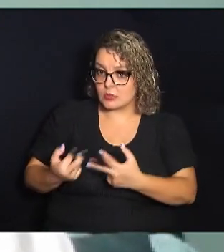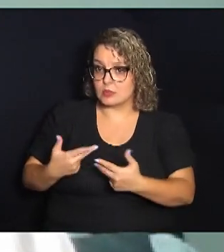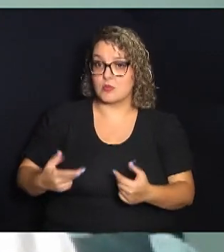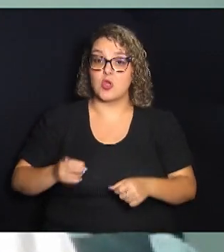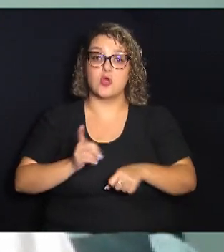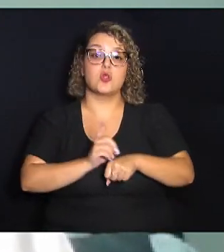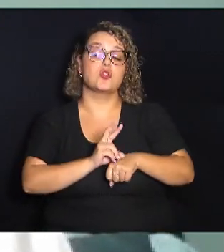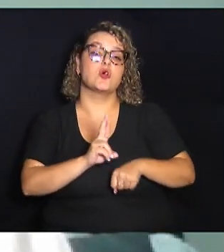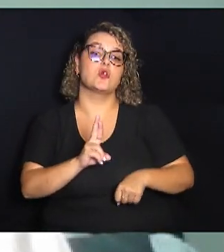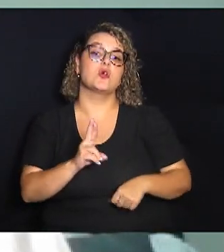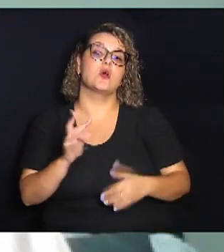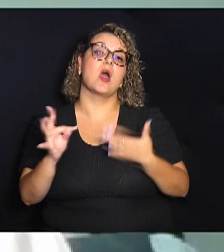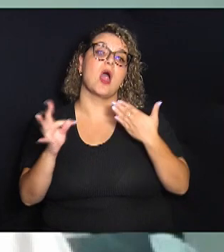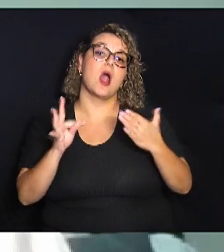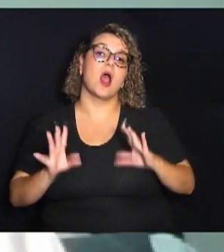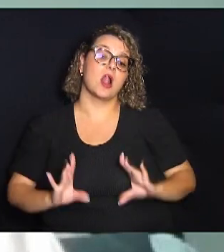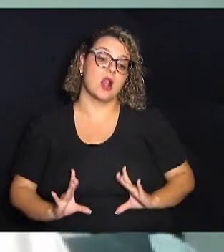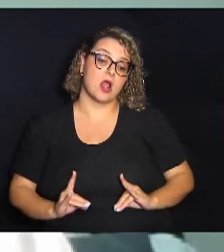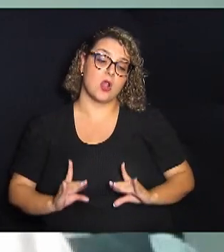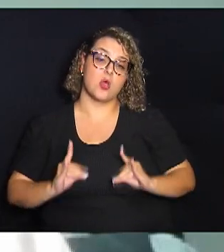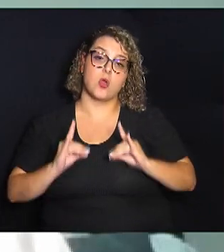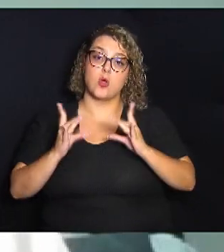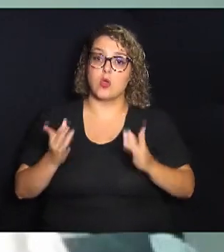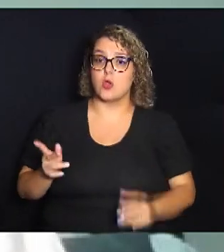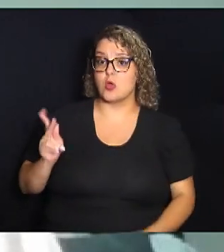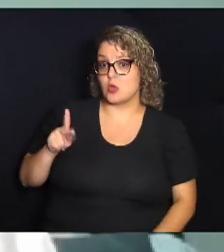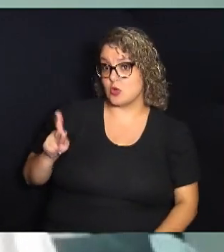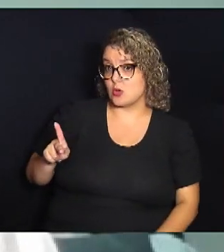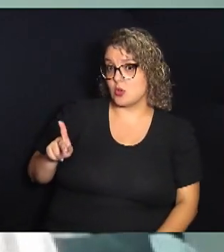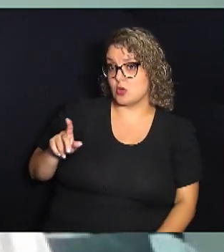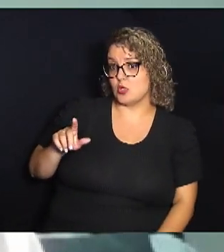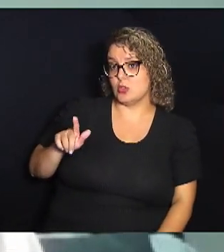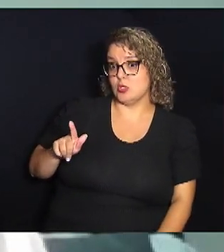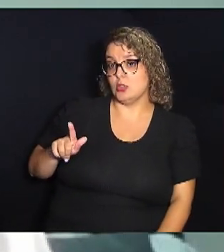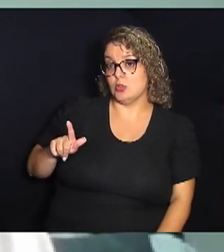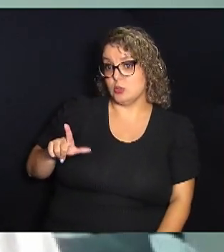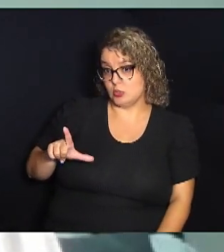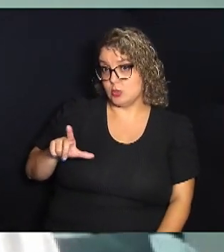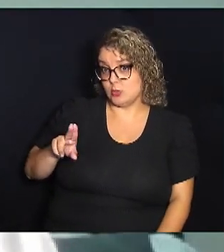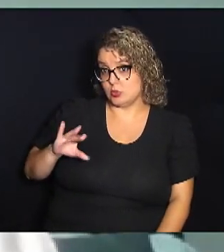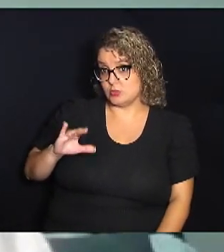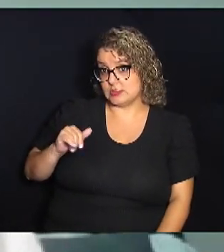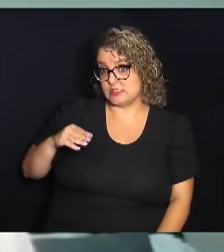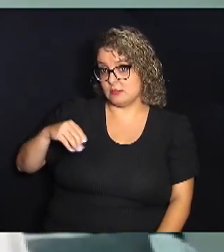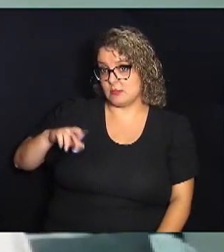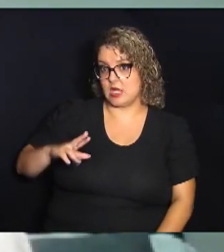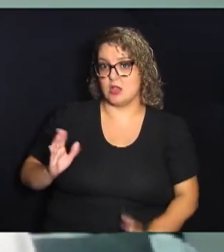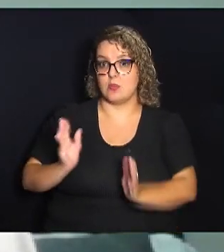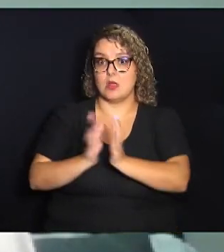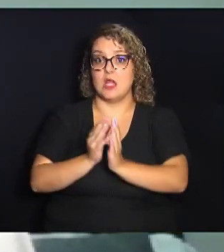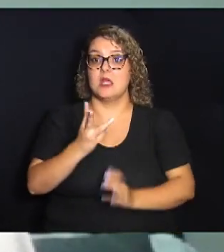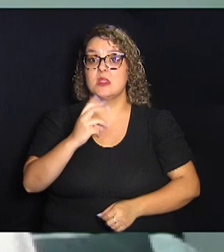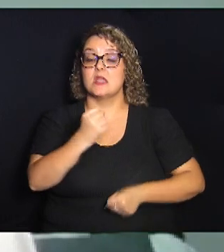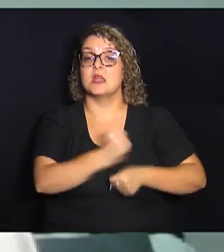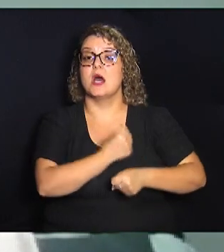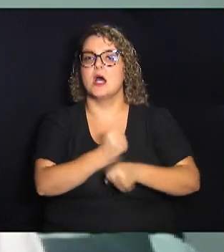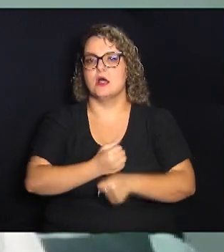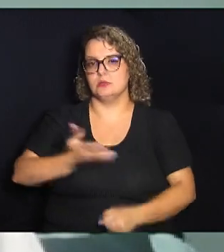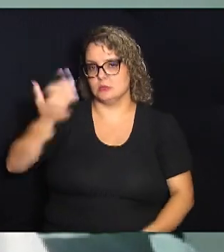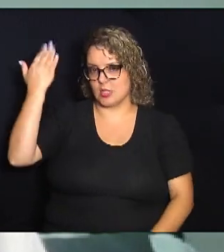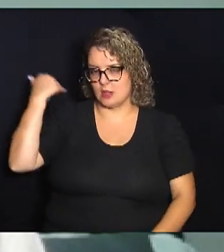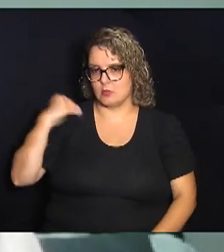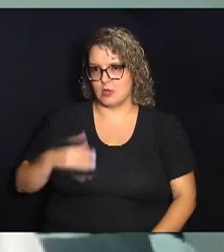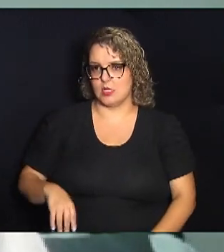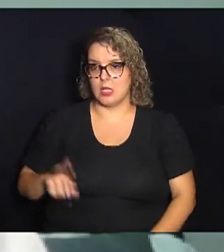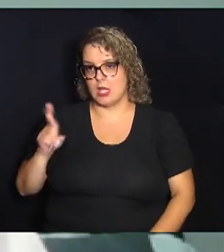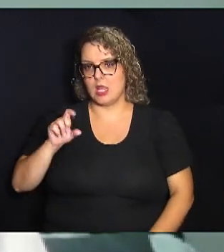doutor, eu faço terapia hormonal com o professor Elcimar, lá de Salvador, na época, faz 30 anos. Ela